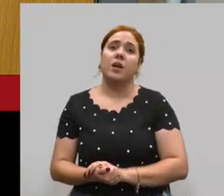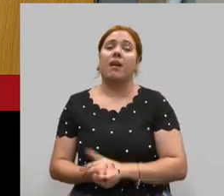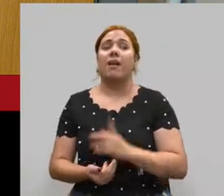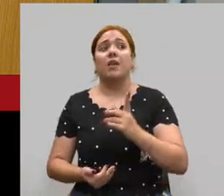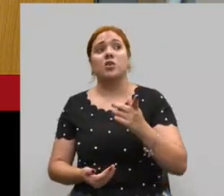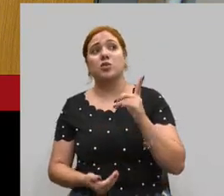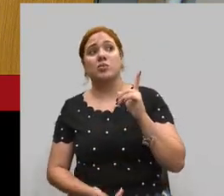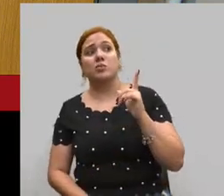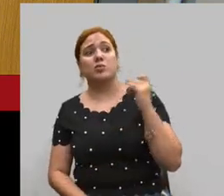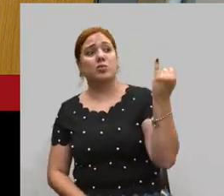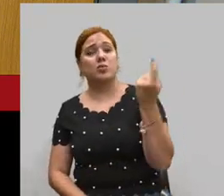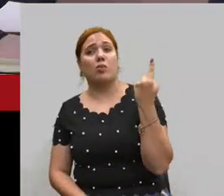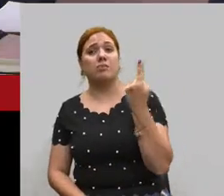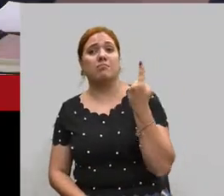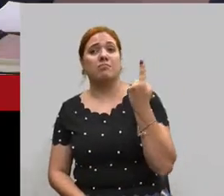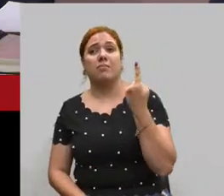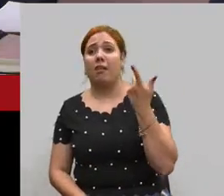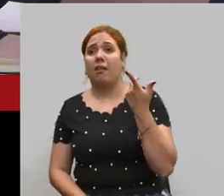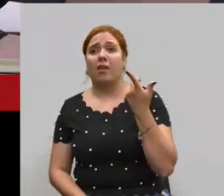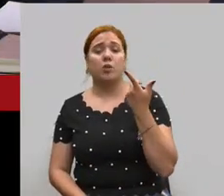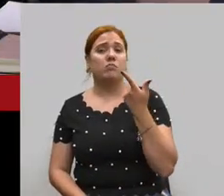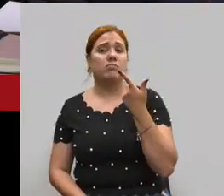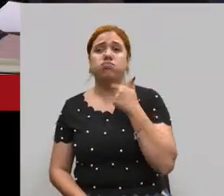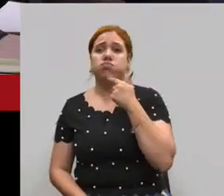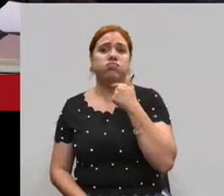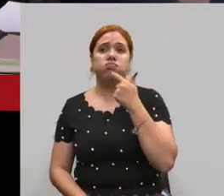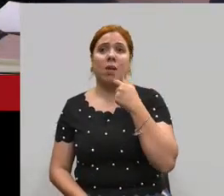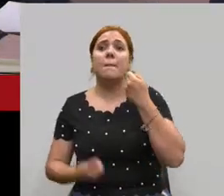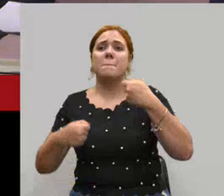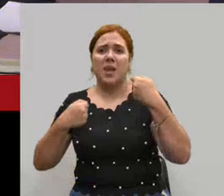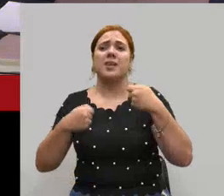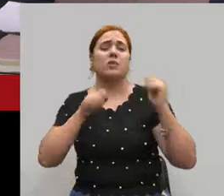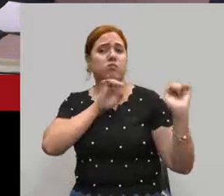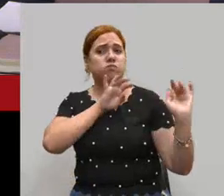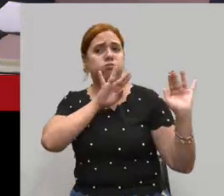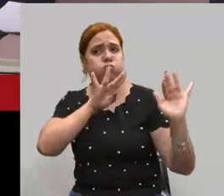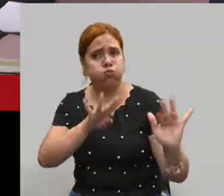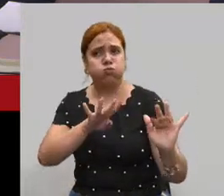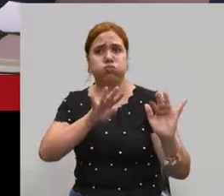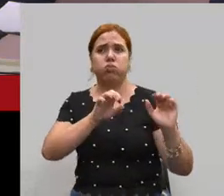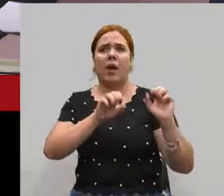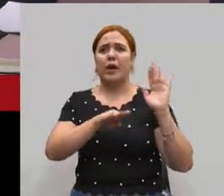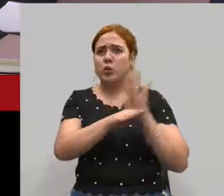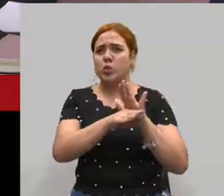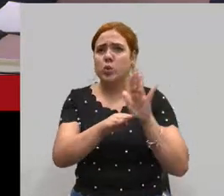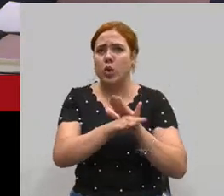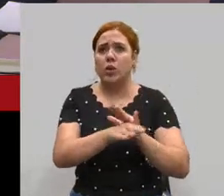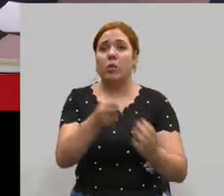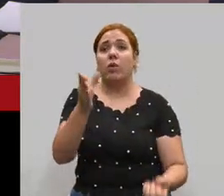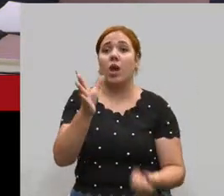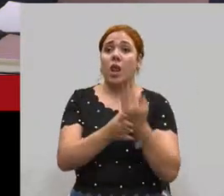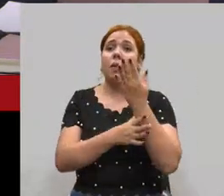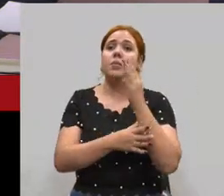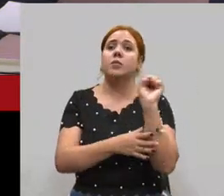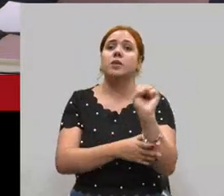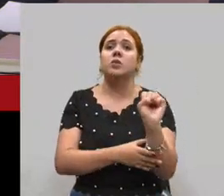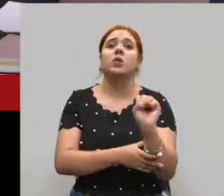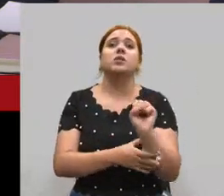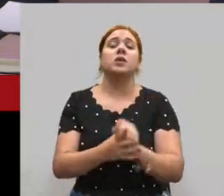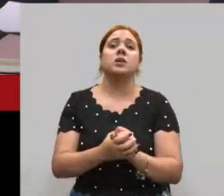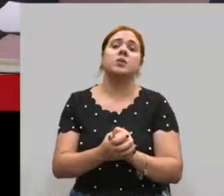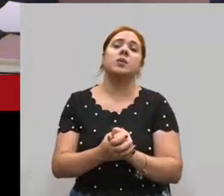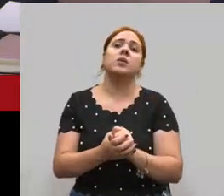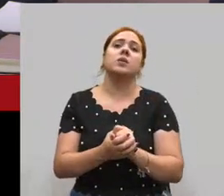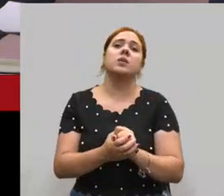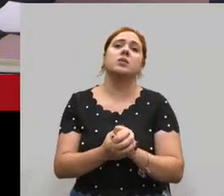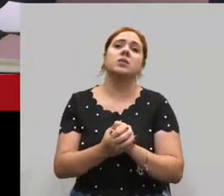não vai chegar em lugar nenum existem Regras eu preciso cumpri-las então eu aqui criamos uma associação vamos caminhar e